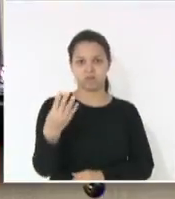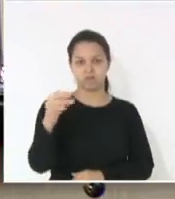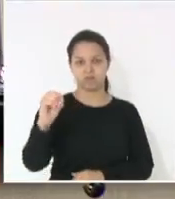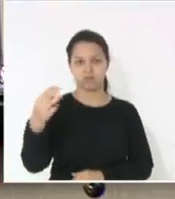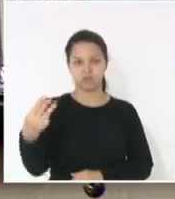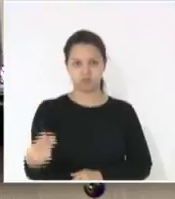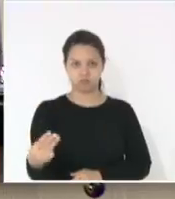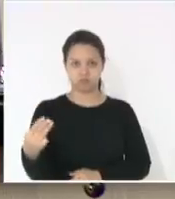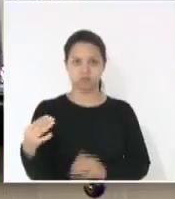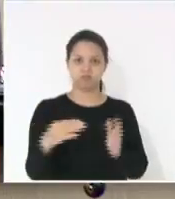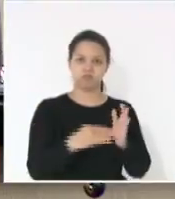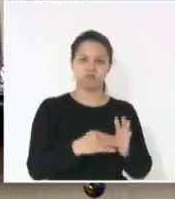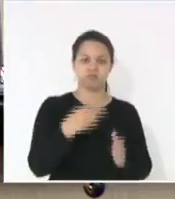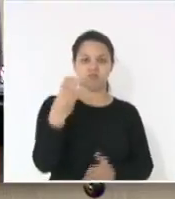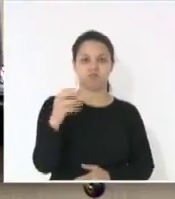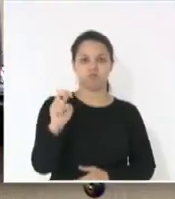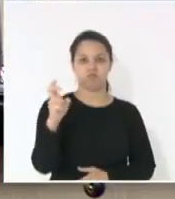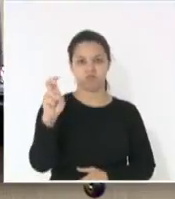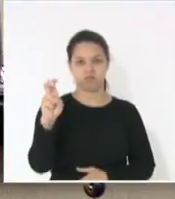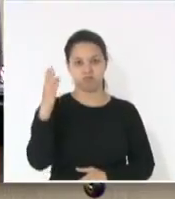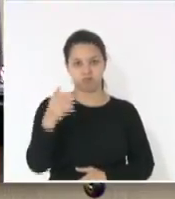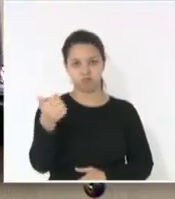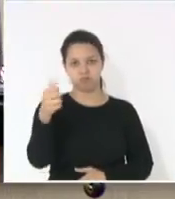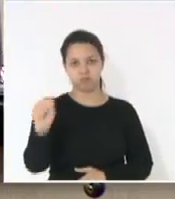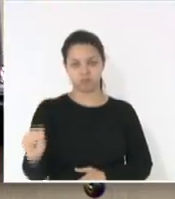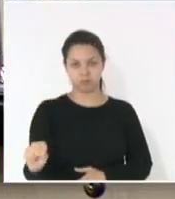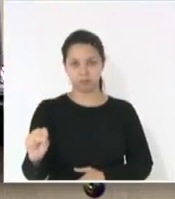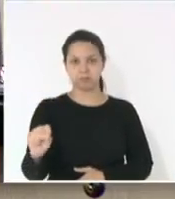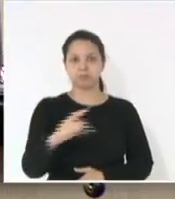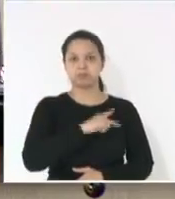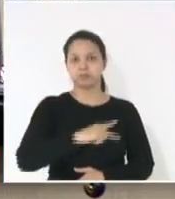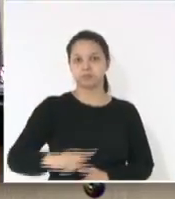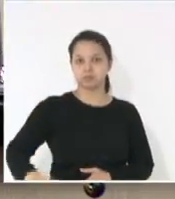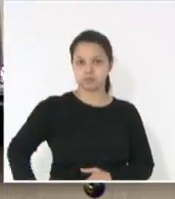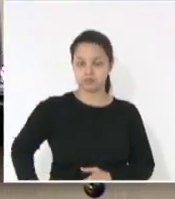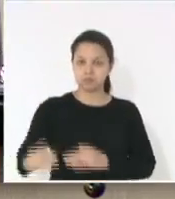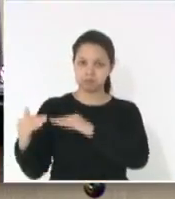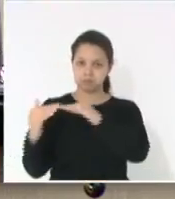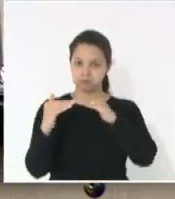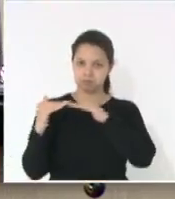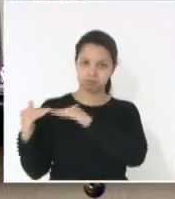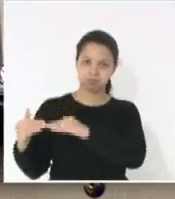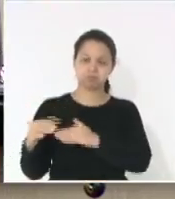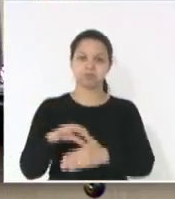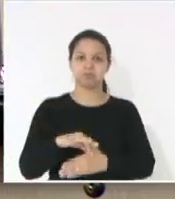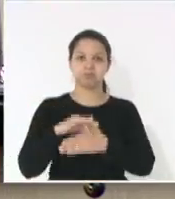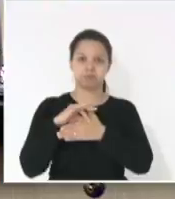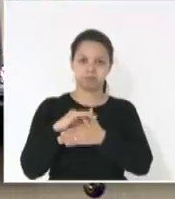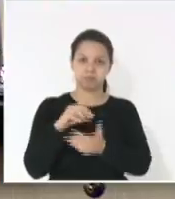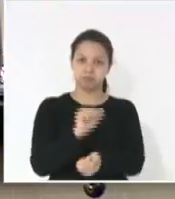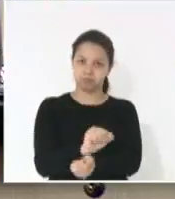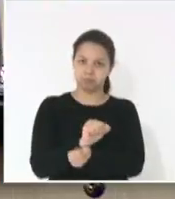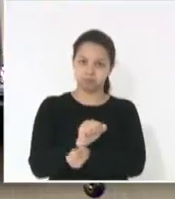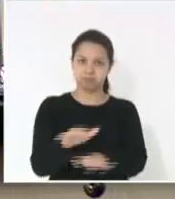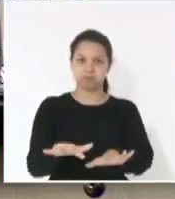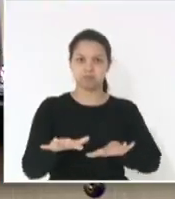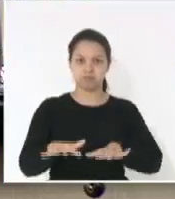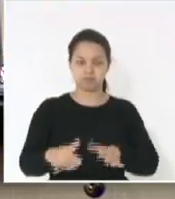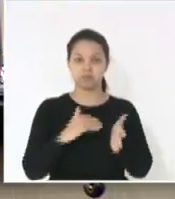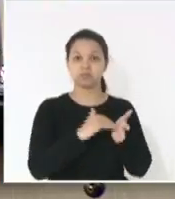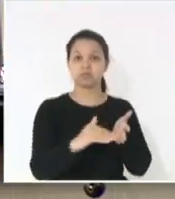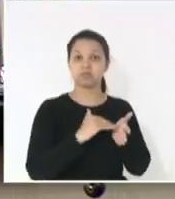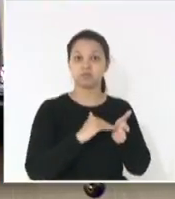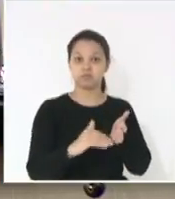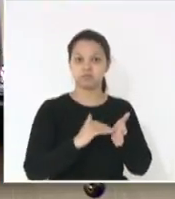a 405/2018. Na sequência, o senhor presidente, com a aquiescência dos líderes de partido, suspendeu a sessão a fim de que o senhor secretário da Cultura